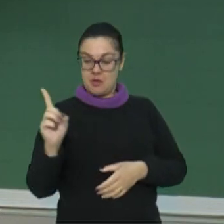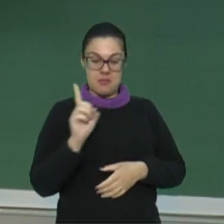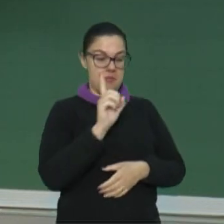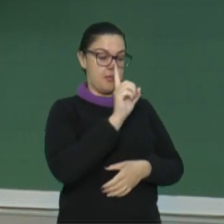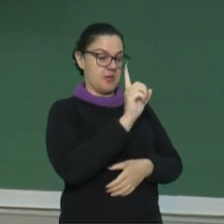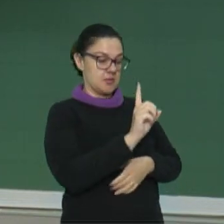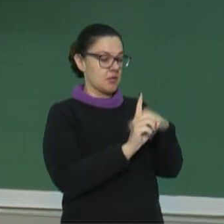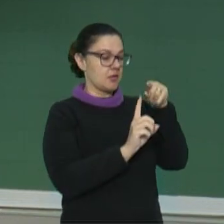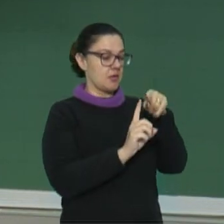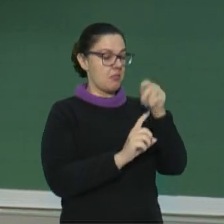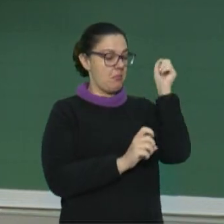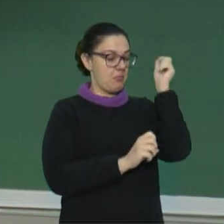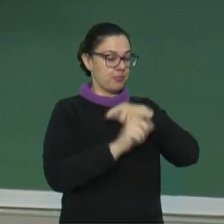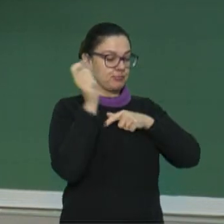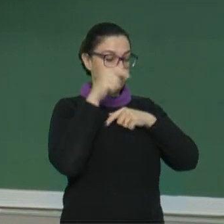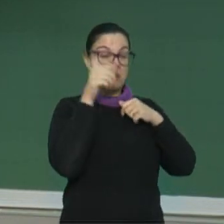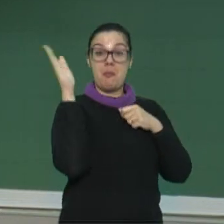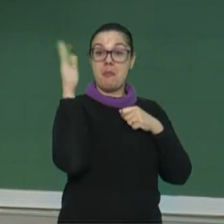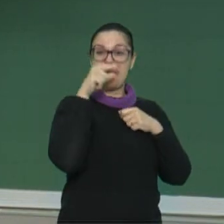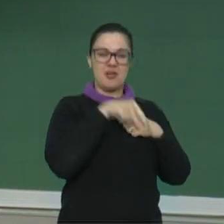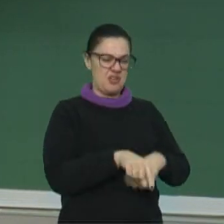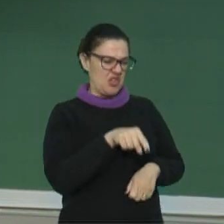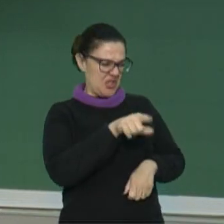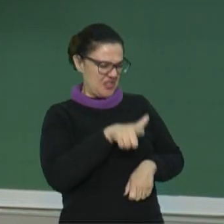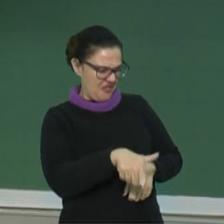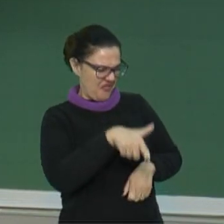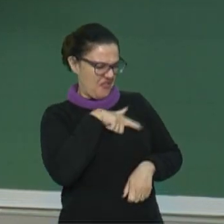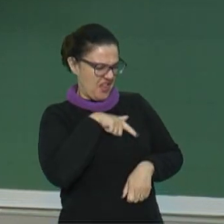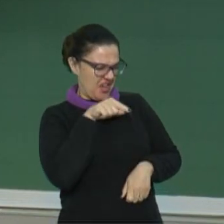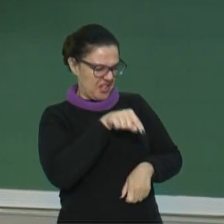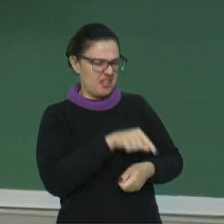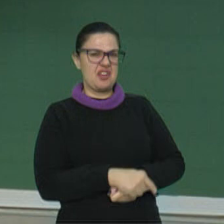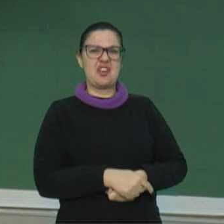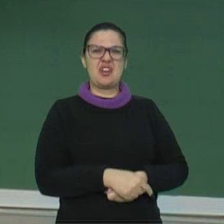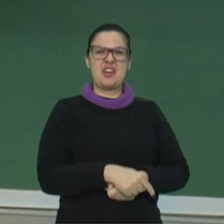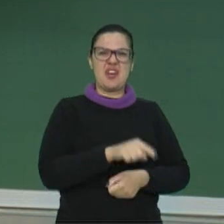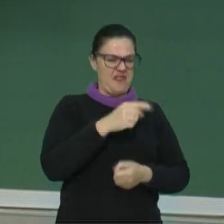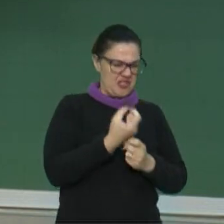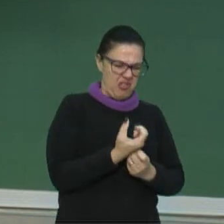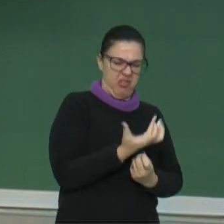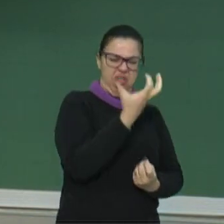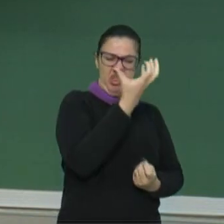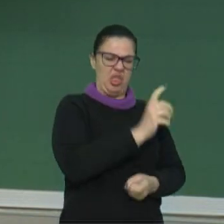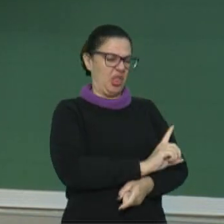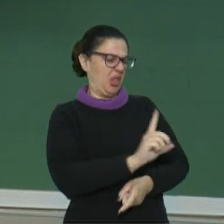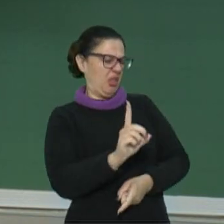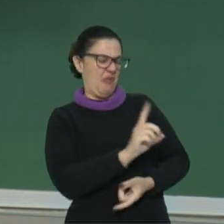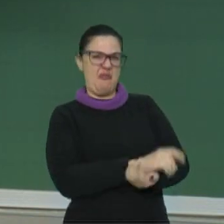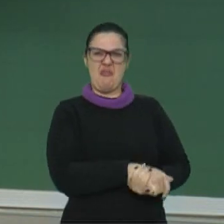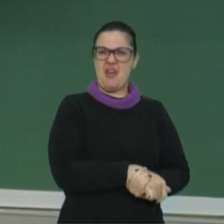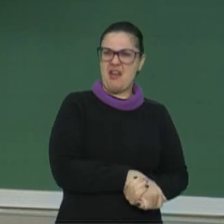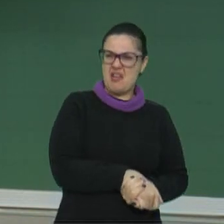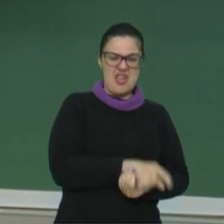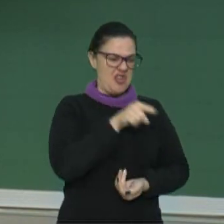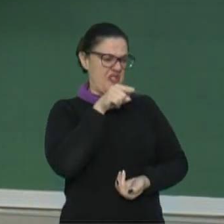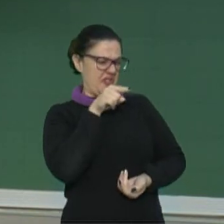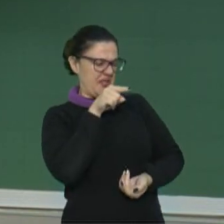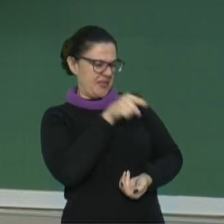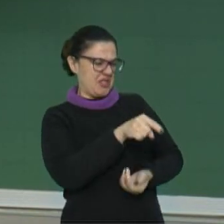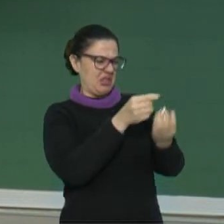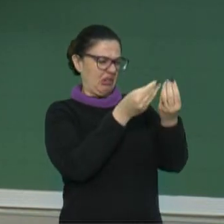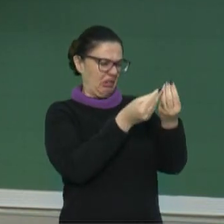passar e falar coisas negativas. Ai, como você é feia, você nem vai crescer. Ai, olha, você